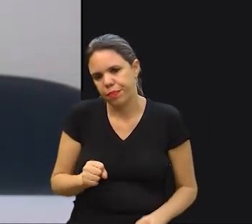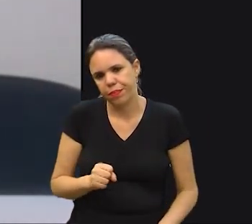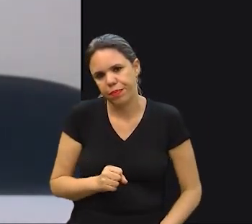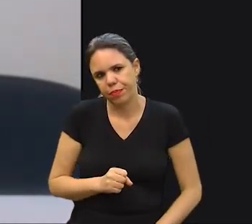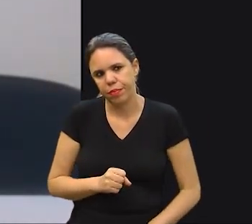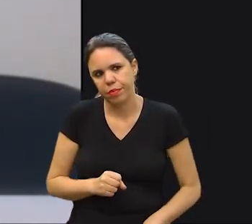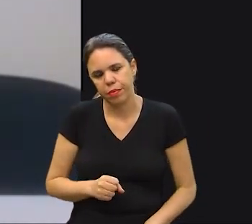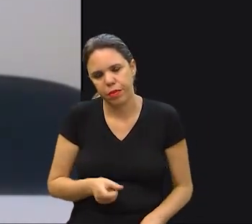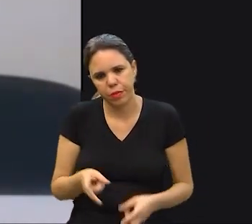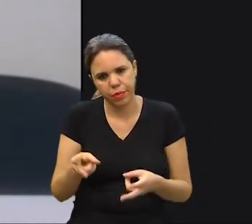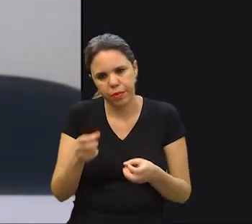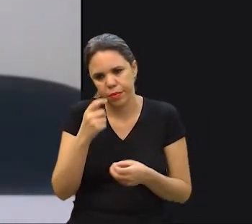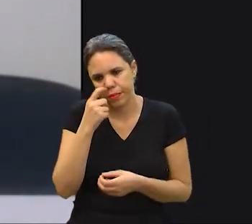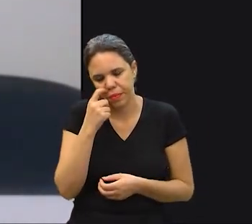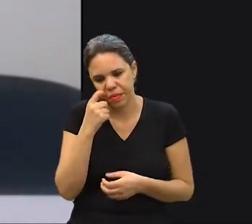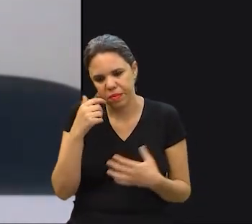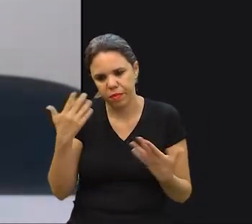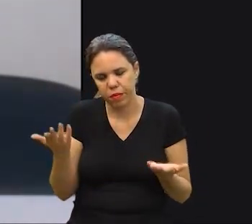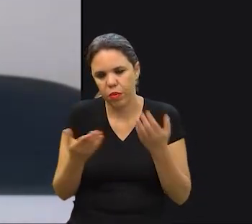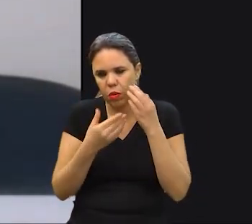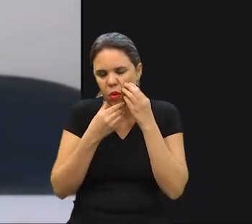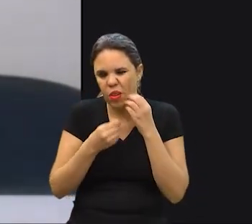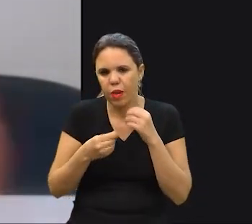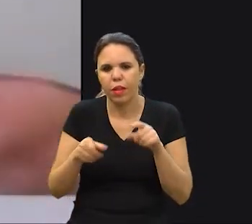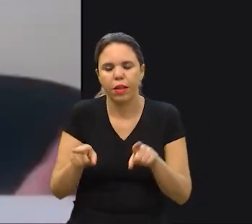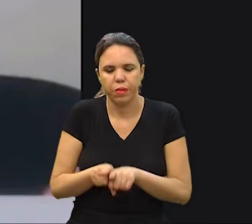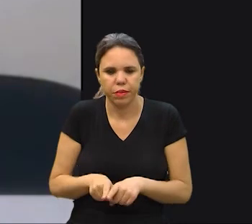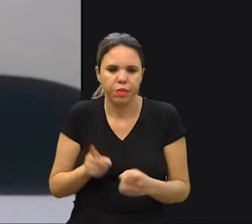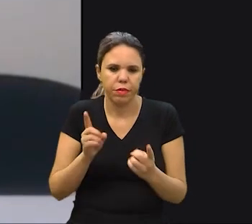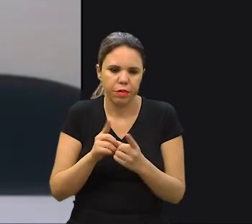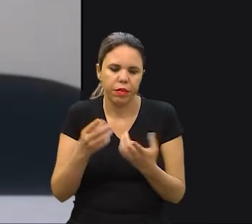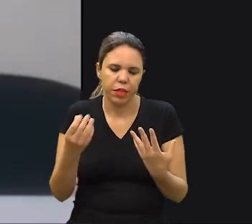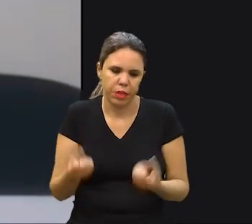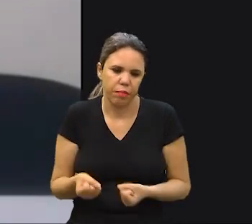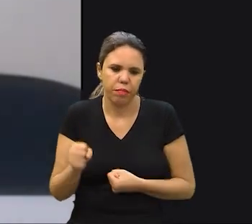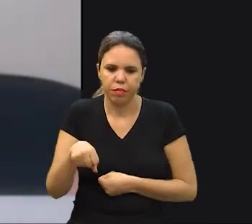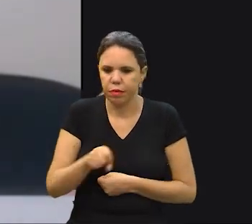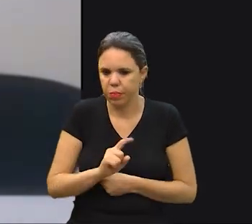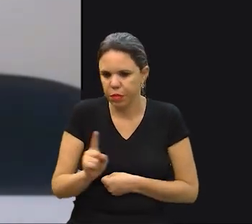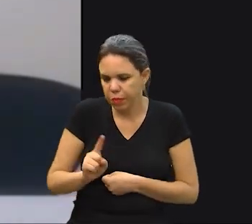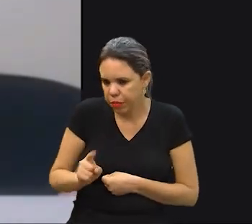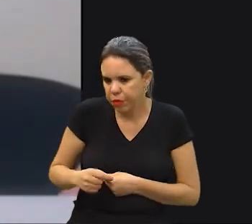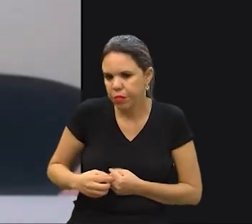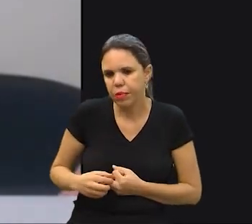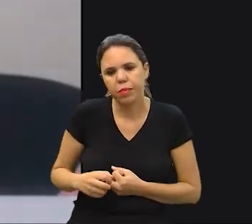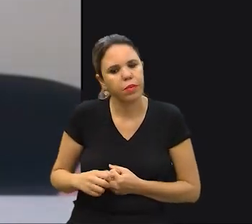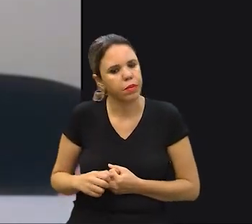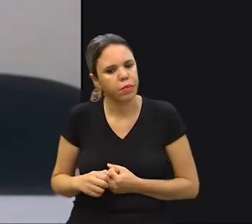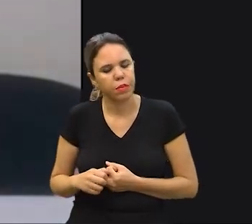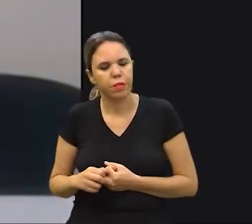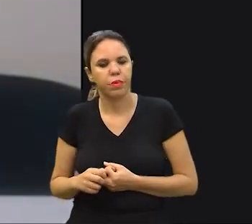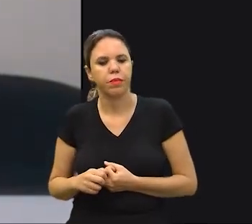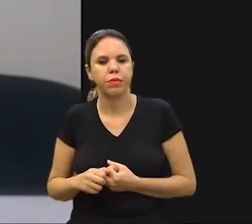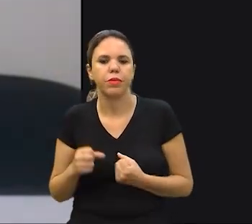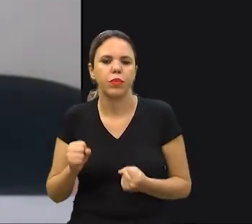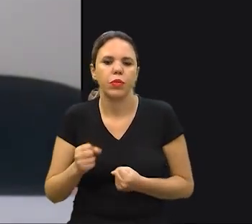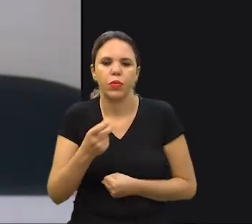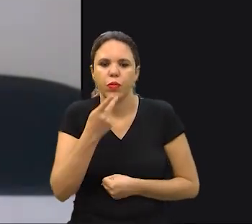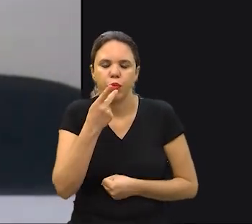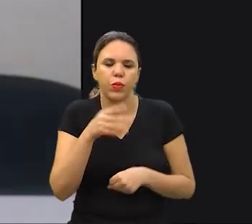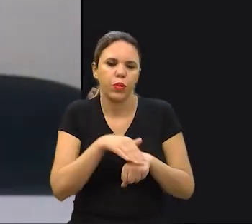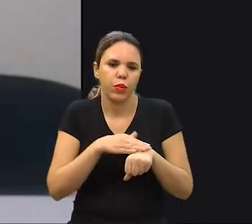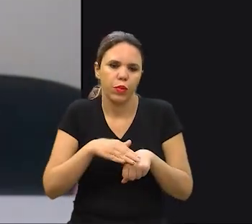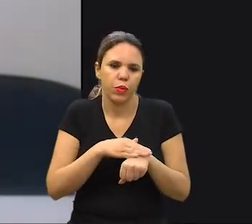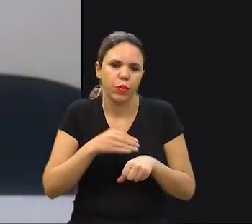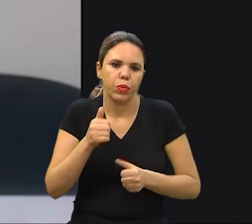possa ver o quanto esse outro homem está receptivo ou não. Então, como eu